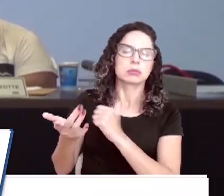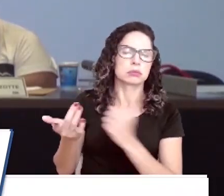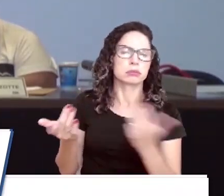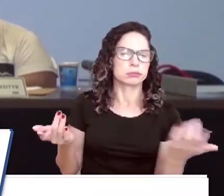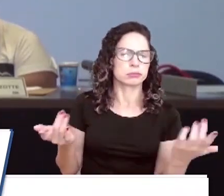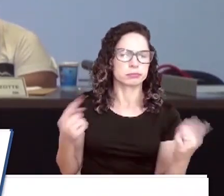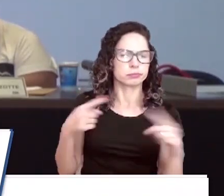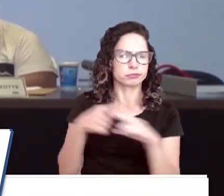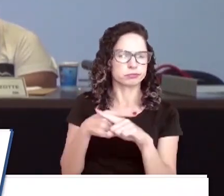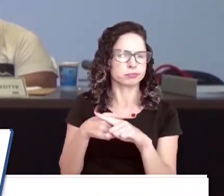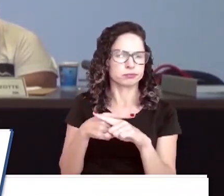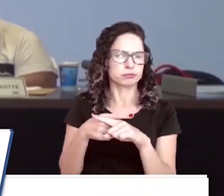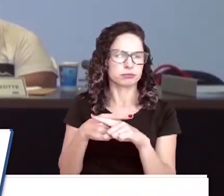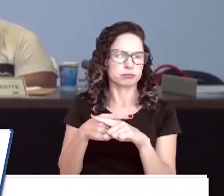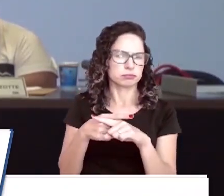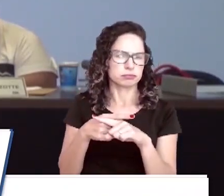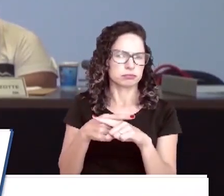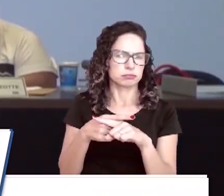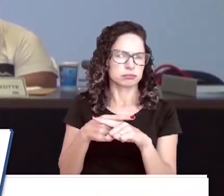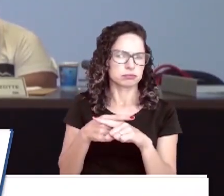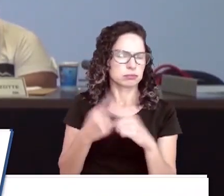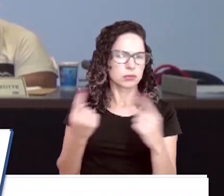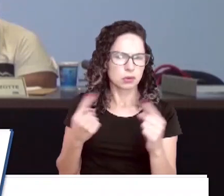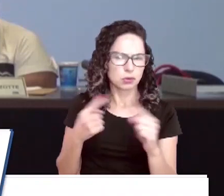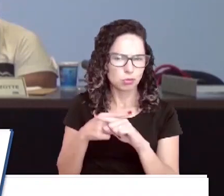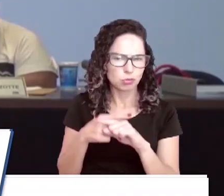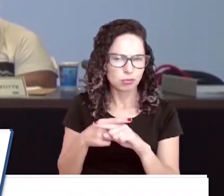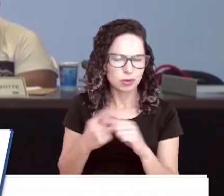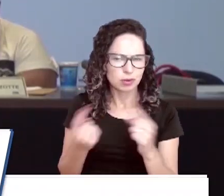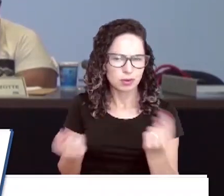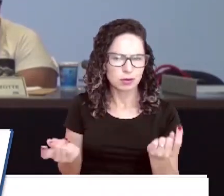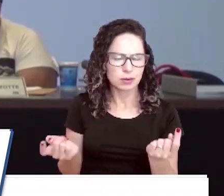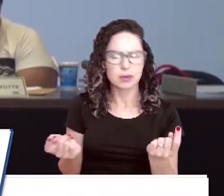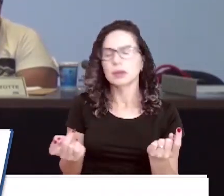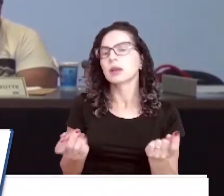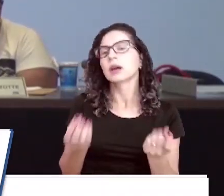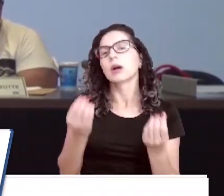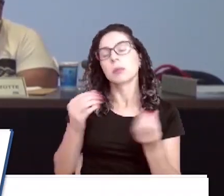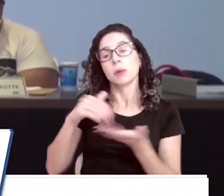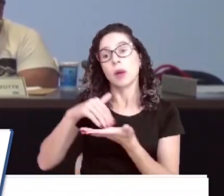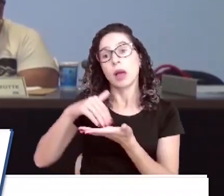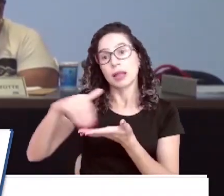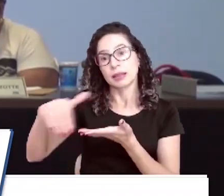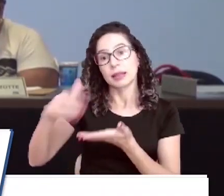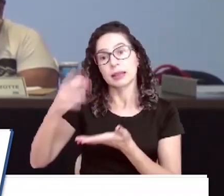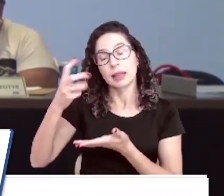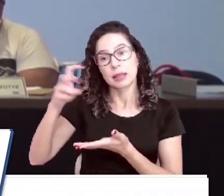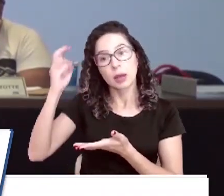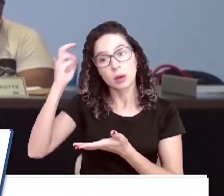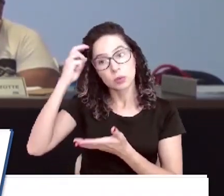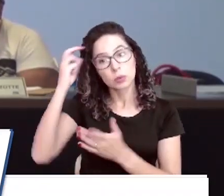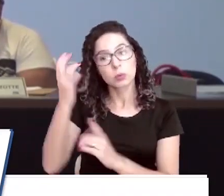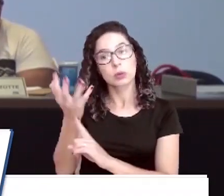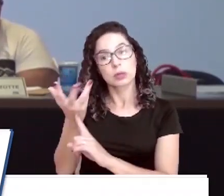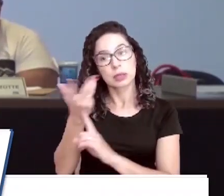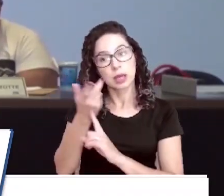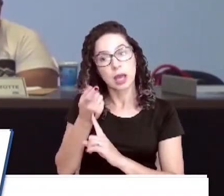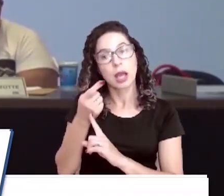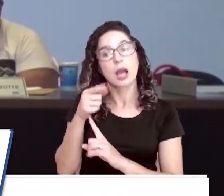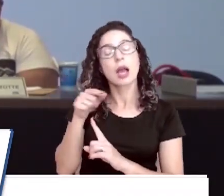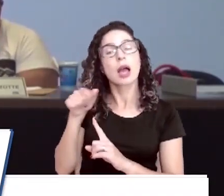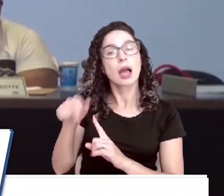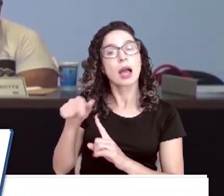coisas. Essas coisas não se coaduna. Tanto é que uma Secretaria da Cultura, de Arte e Cultura, é necessária à nossa